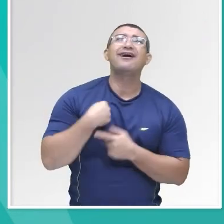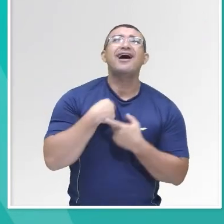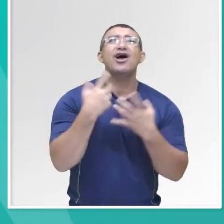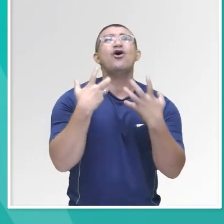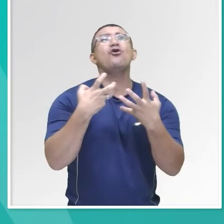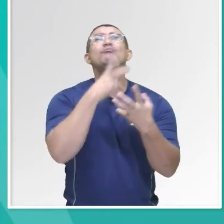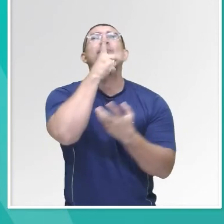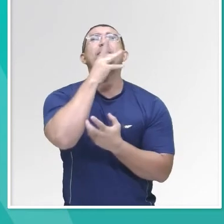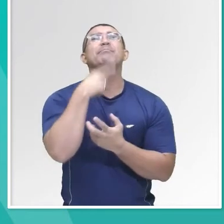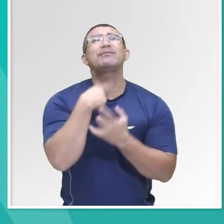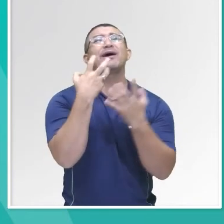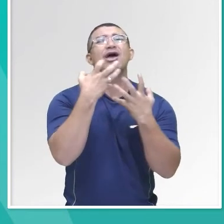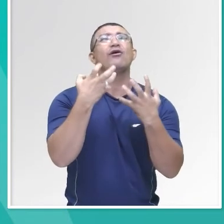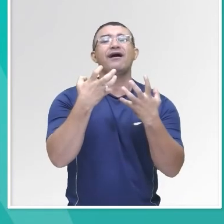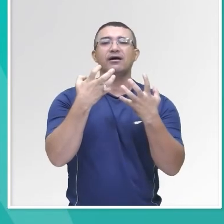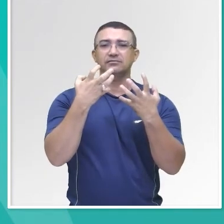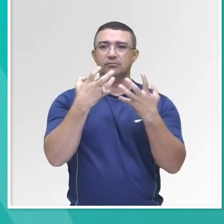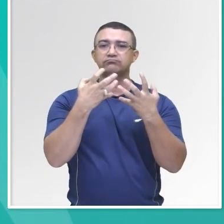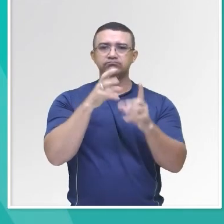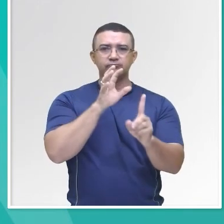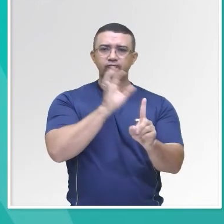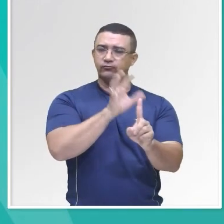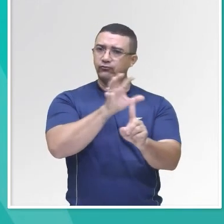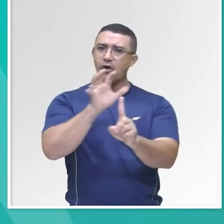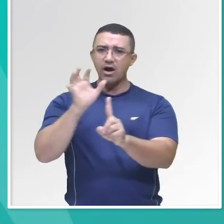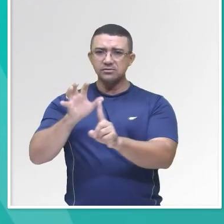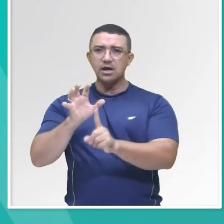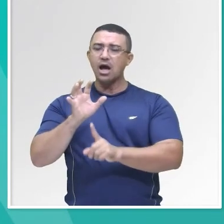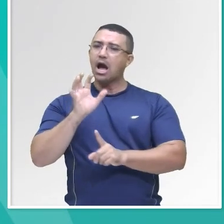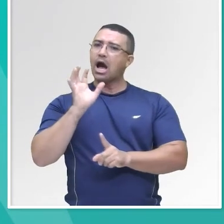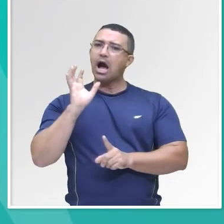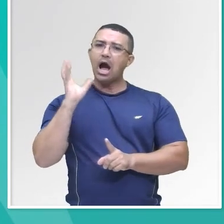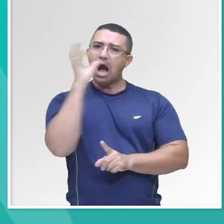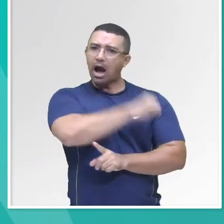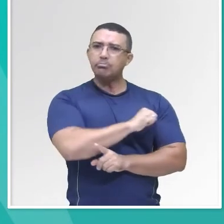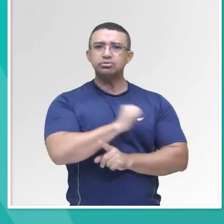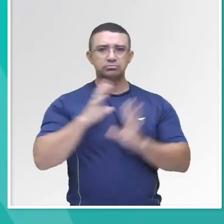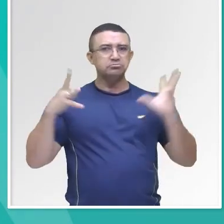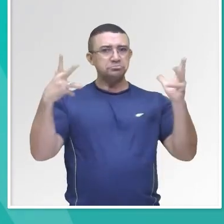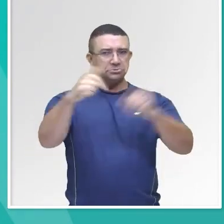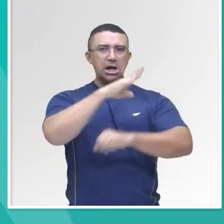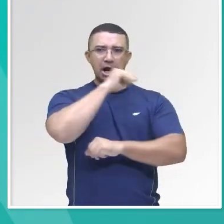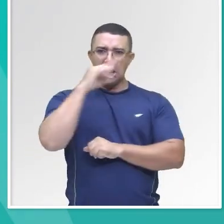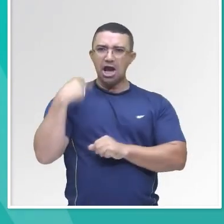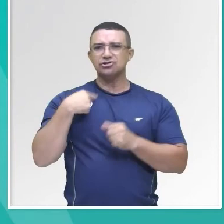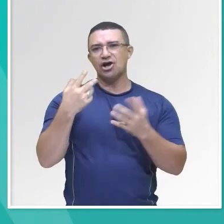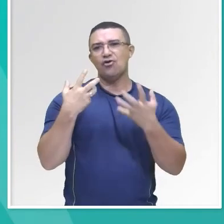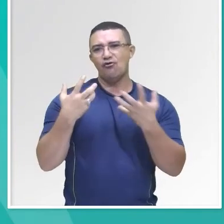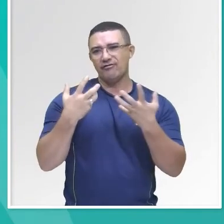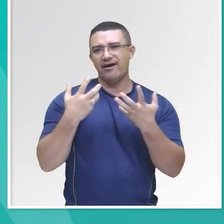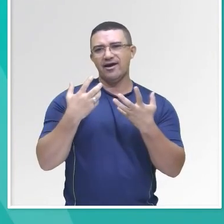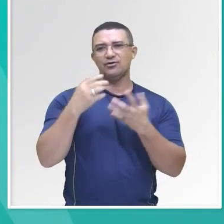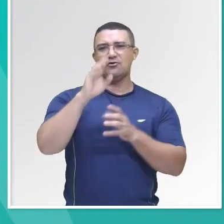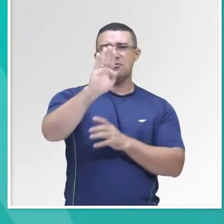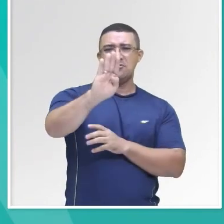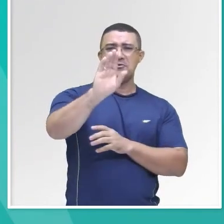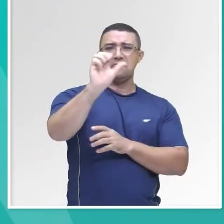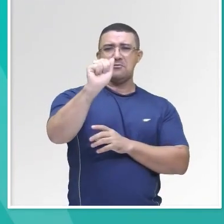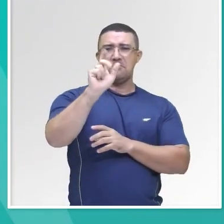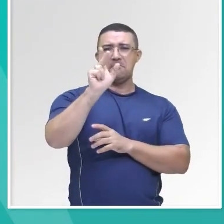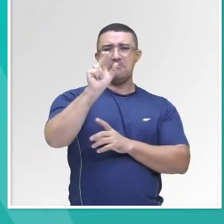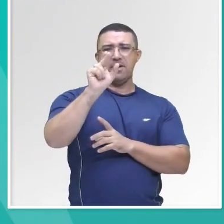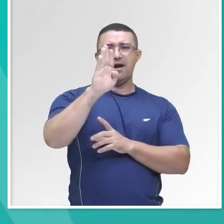numa bolsa, numa mochila, aí toda a criançada quer. Não, eu quero da Barbie, eu quero, né,